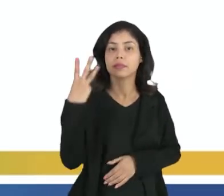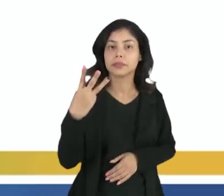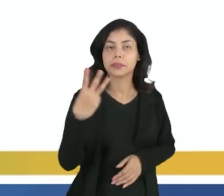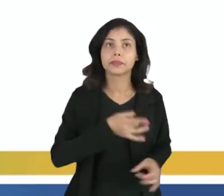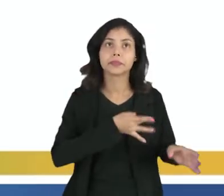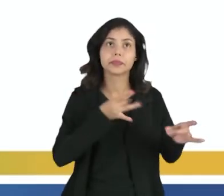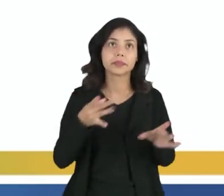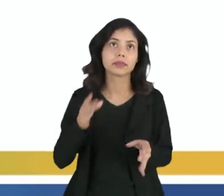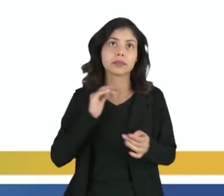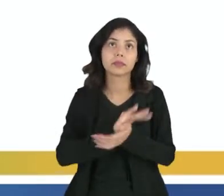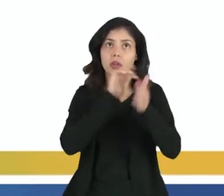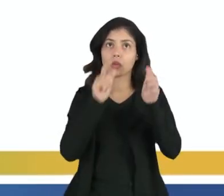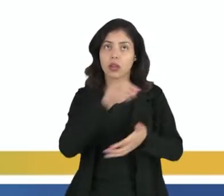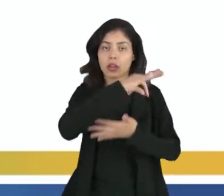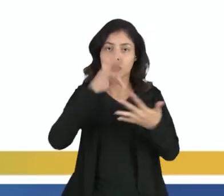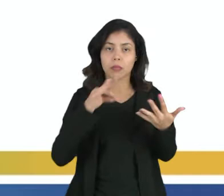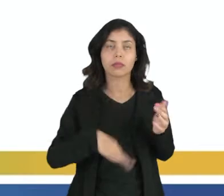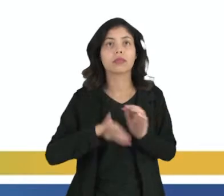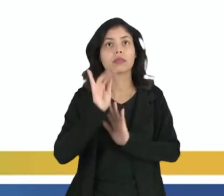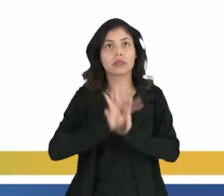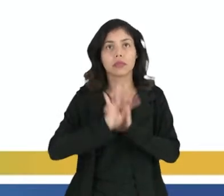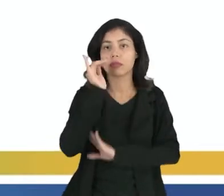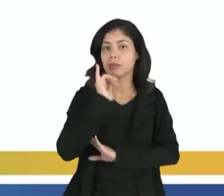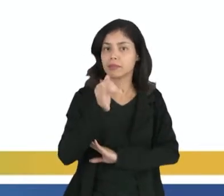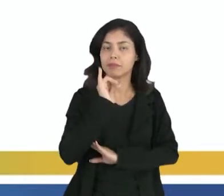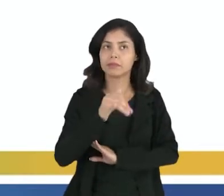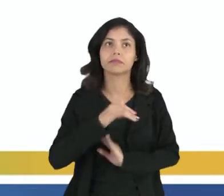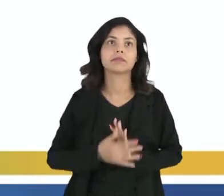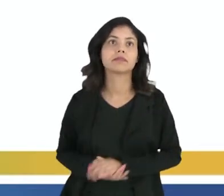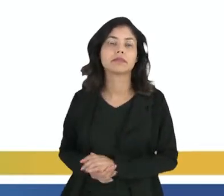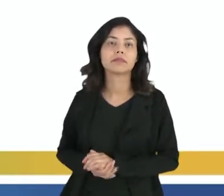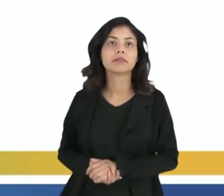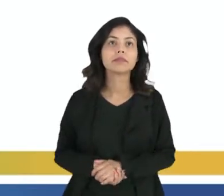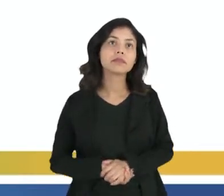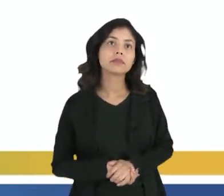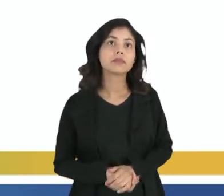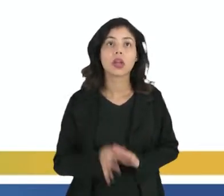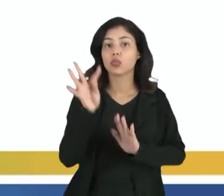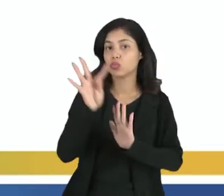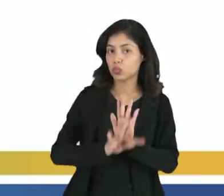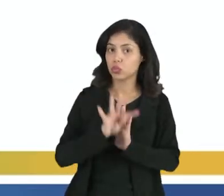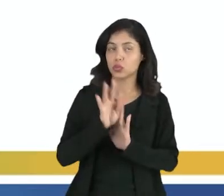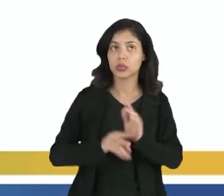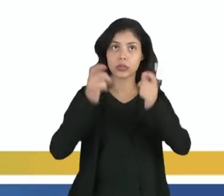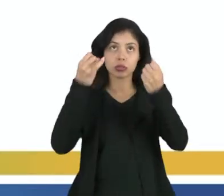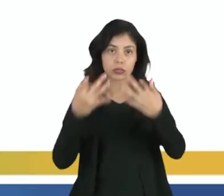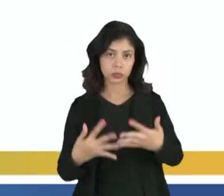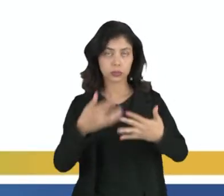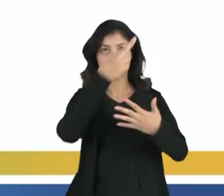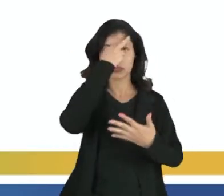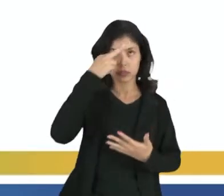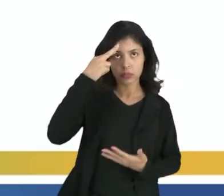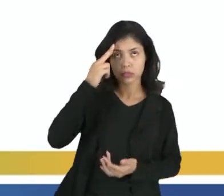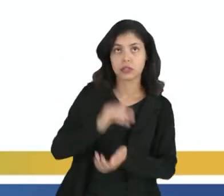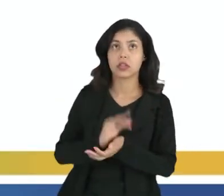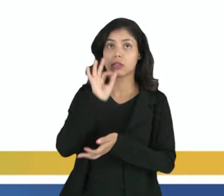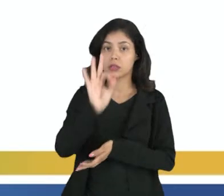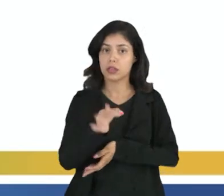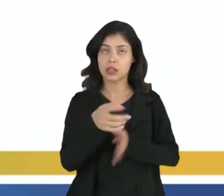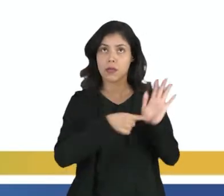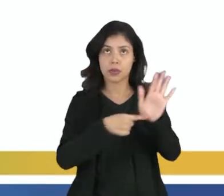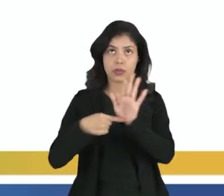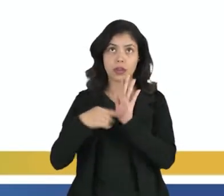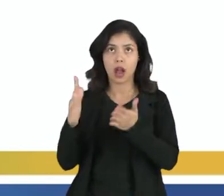Dica 3. Localize os elementos do texto narrativo. Se o texto conta uma história, certamente ele